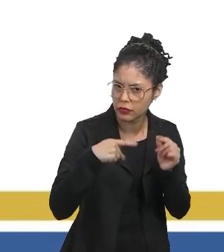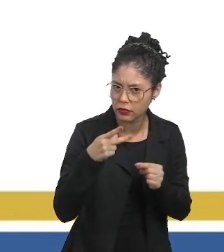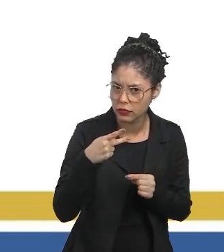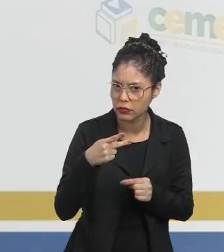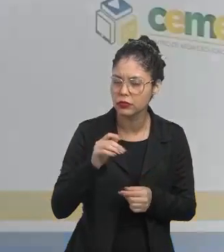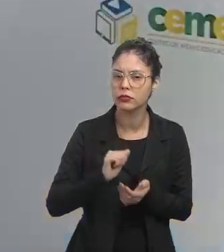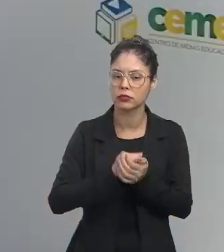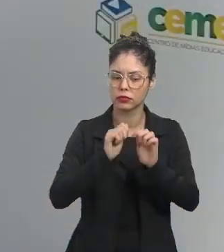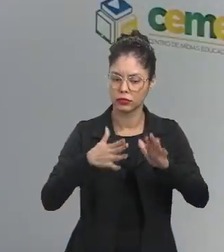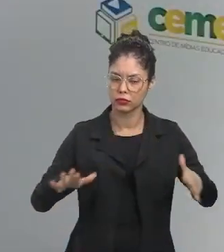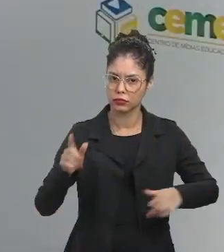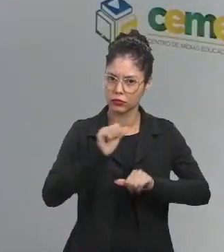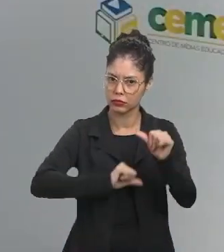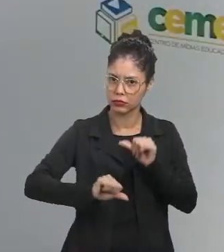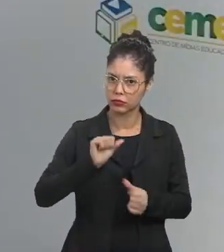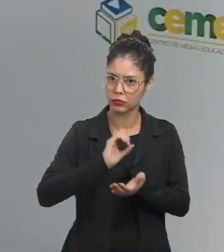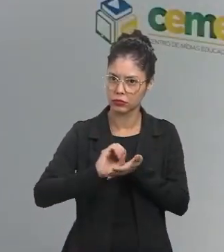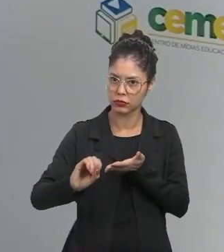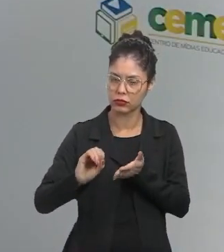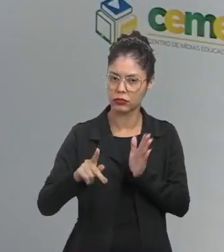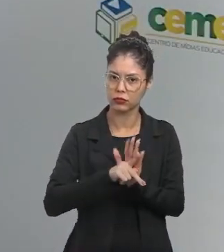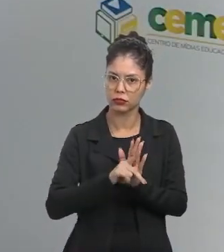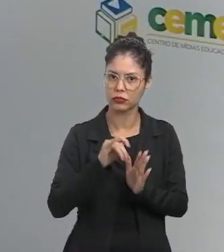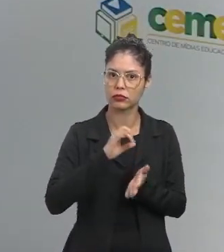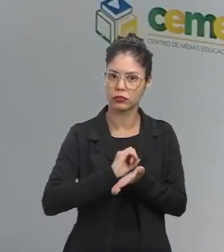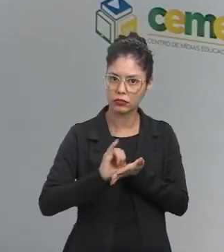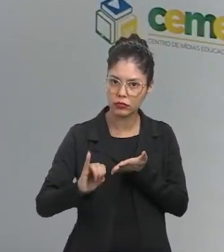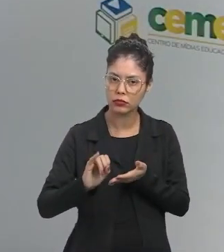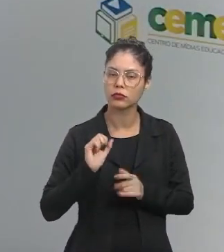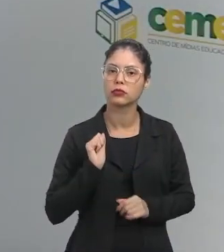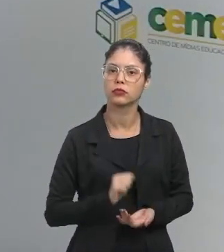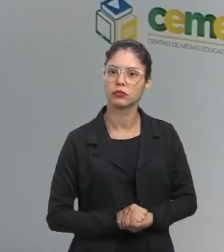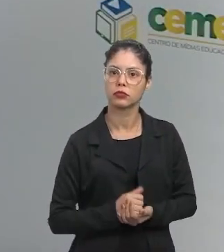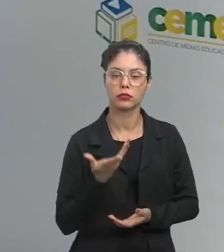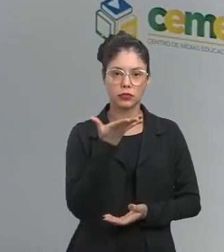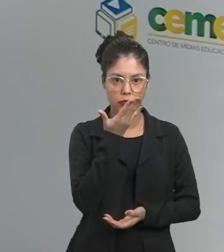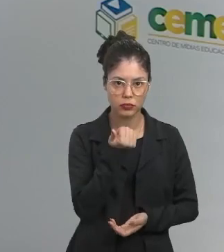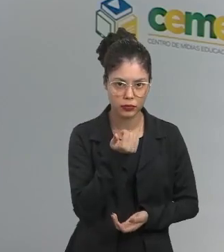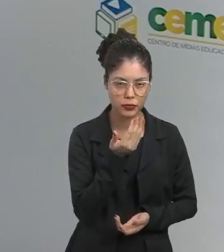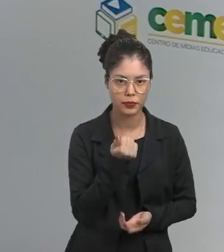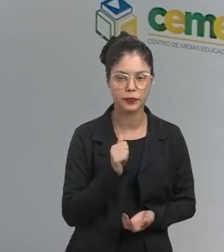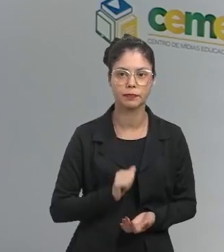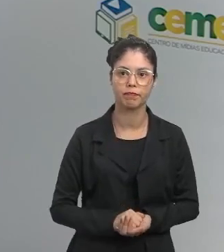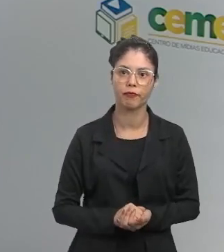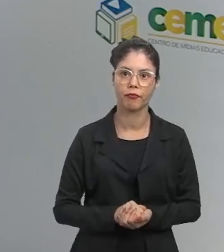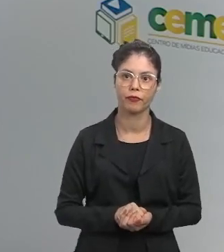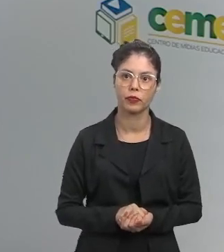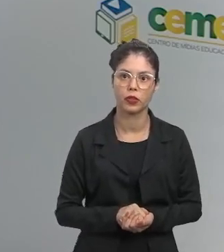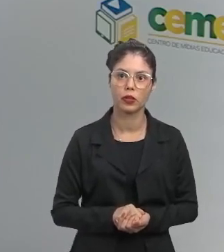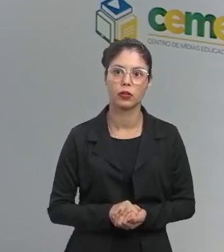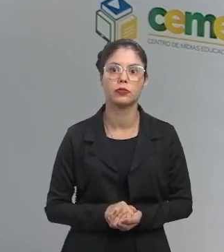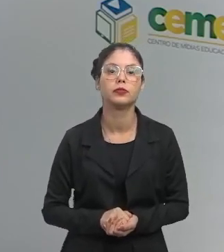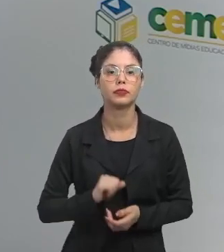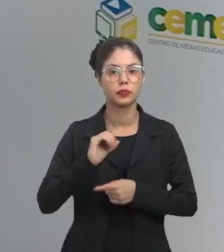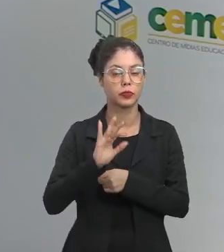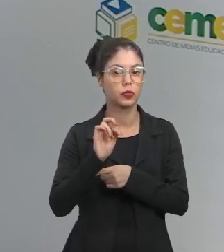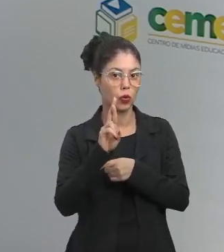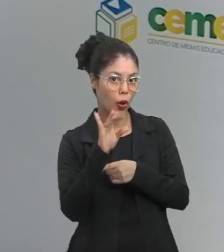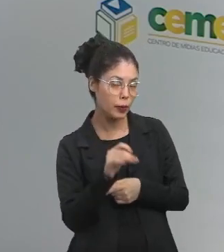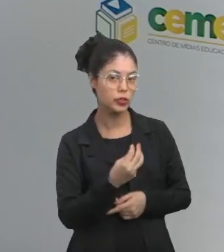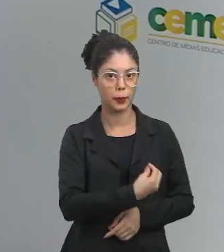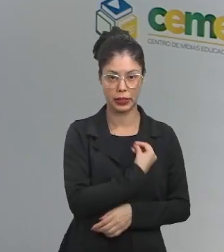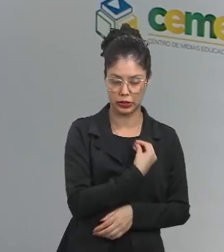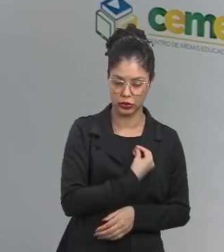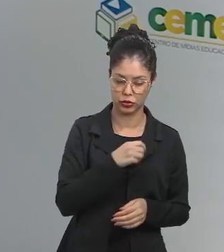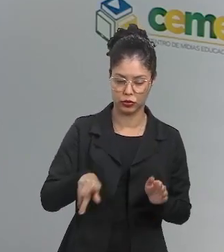transformam matéria inorgânica e orgânica, e das quais eles consomem. Os cloroplastos que estão presentes